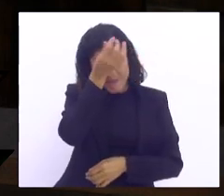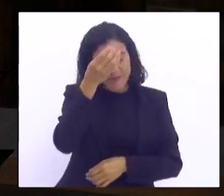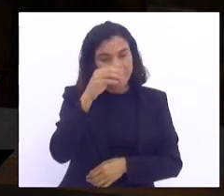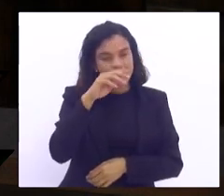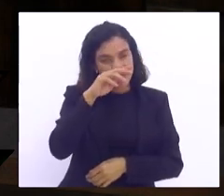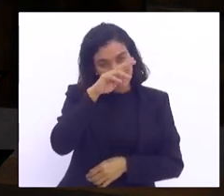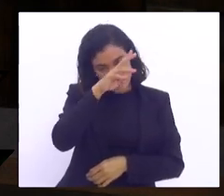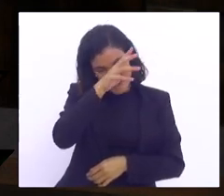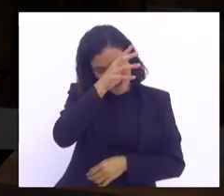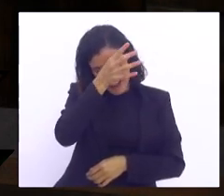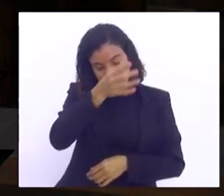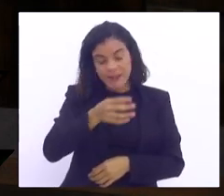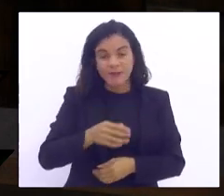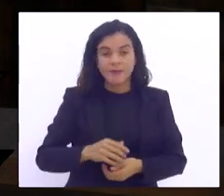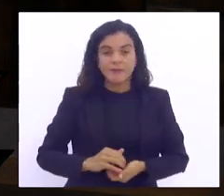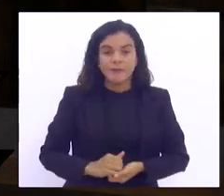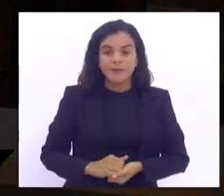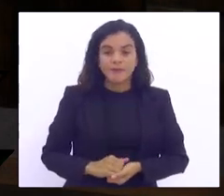aritmética.